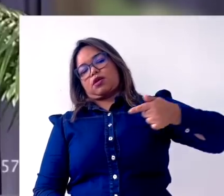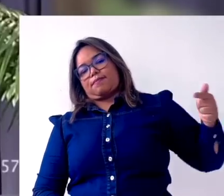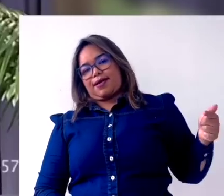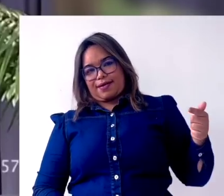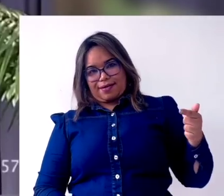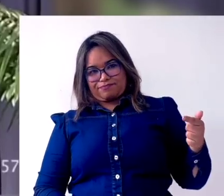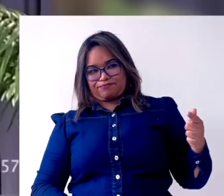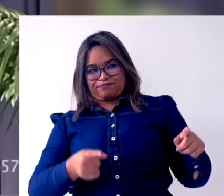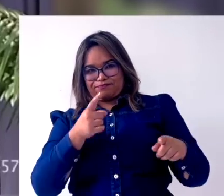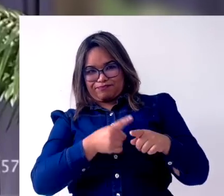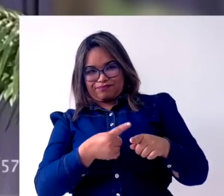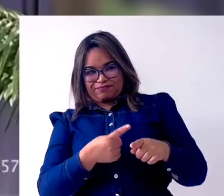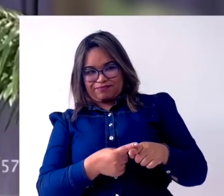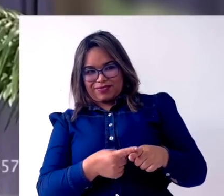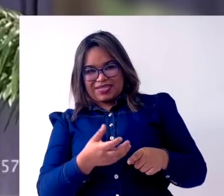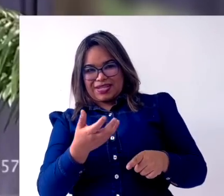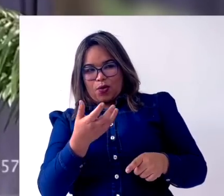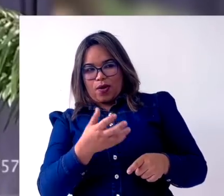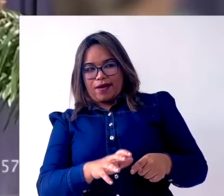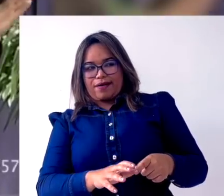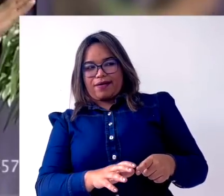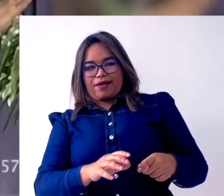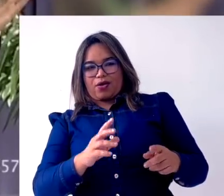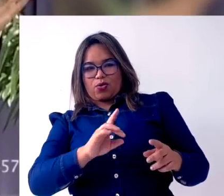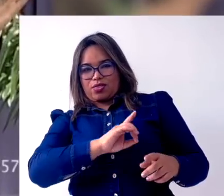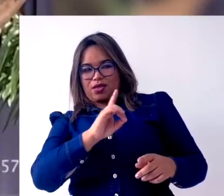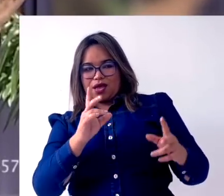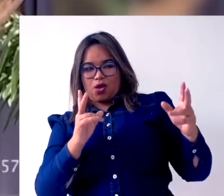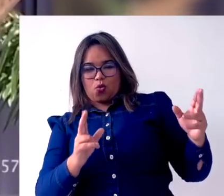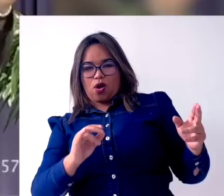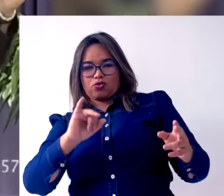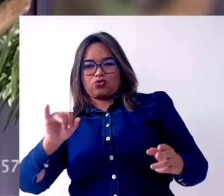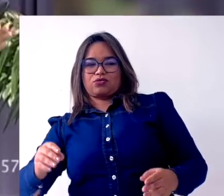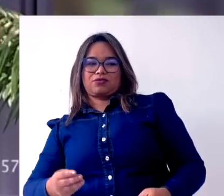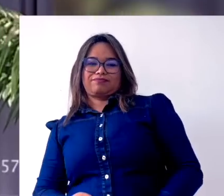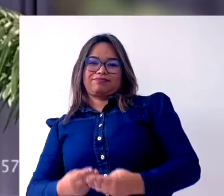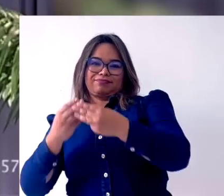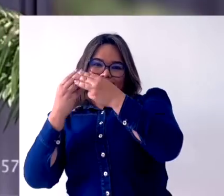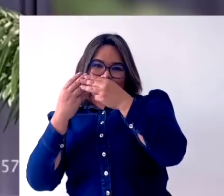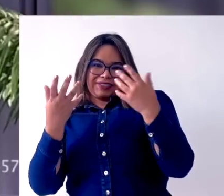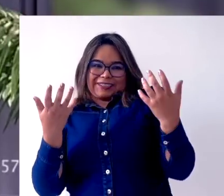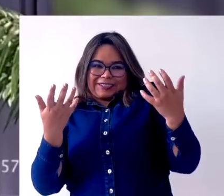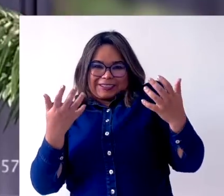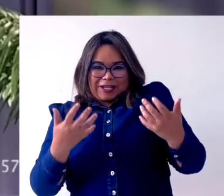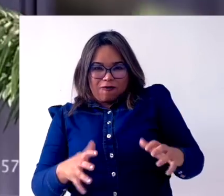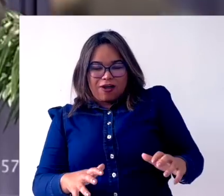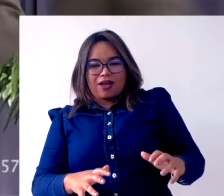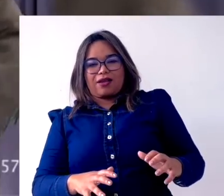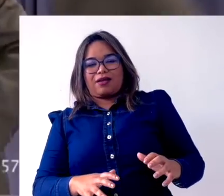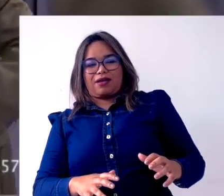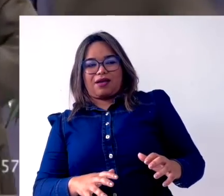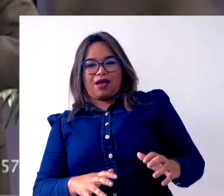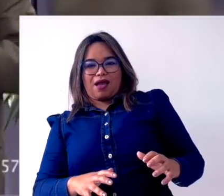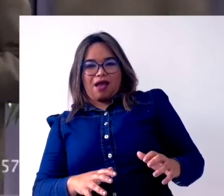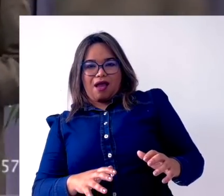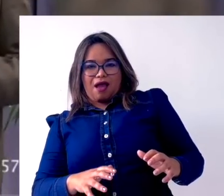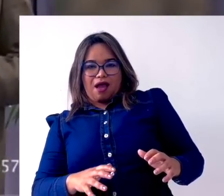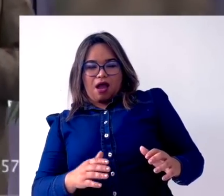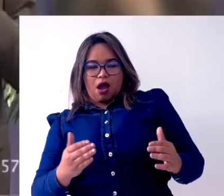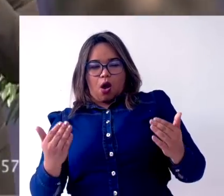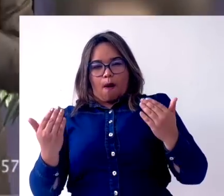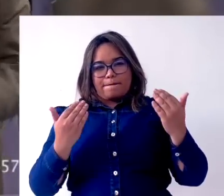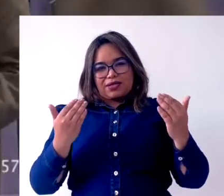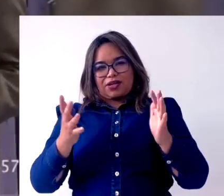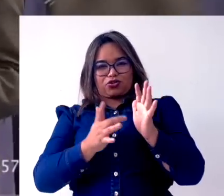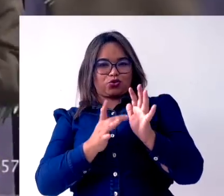não ousava fazer com que ela coincidisse com a Páscoa judia, porque eles não queriam ter nada que ver com o Cordeiro Pascual que